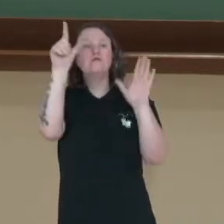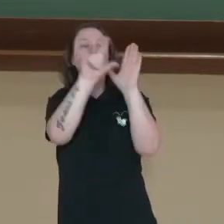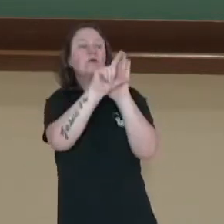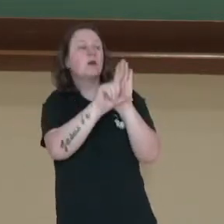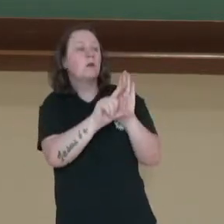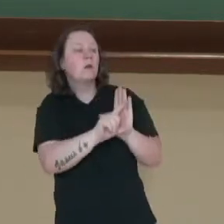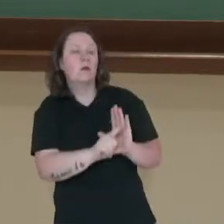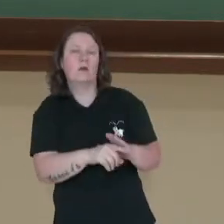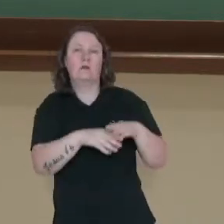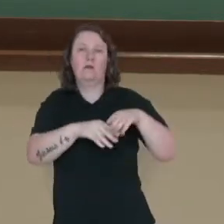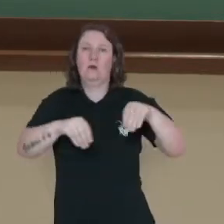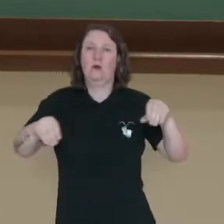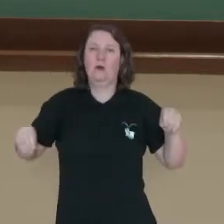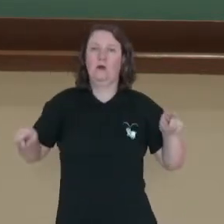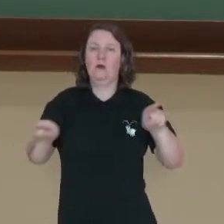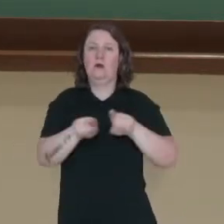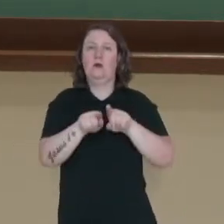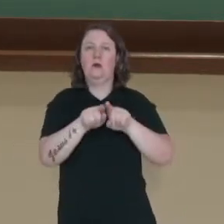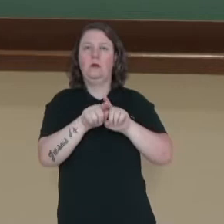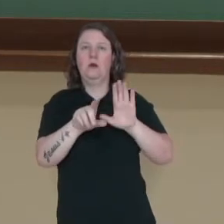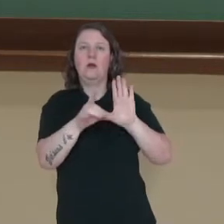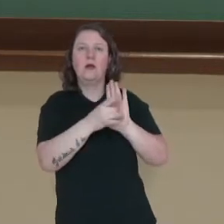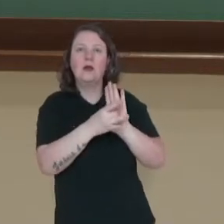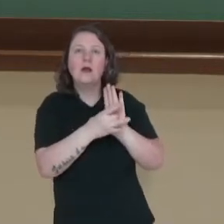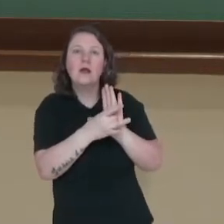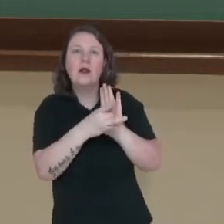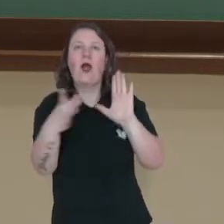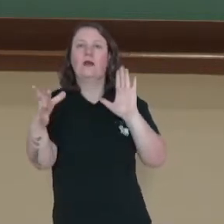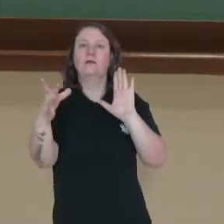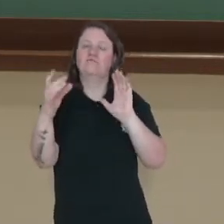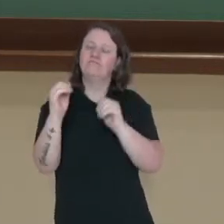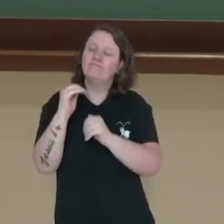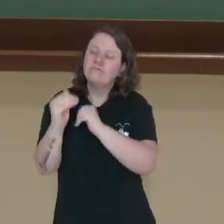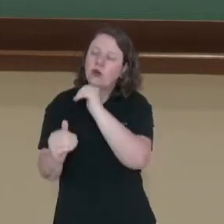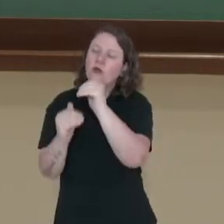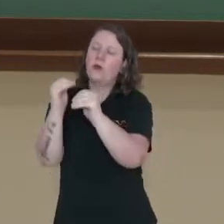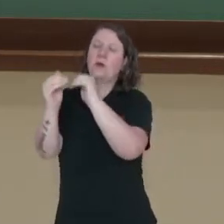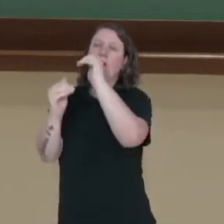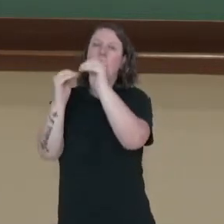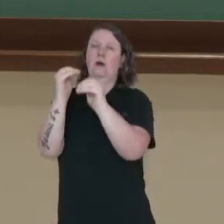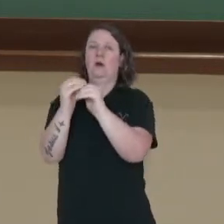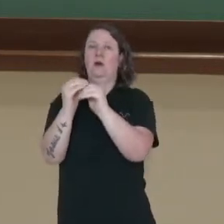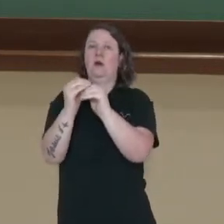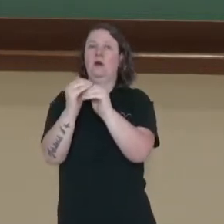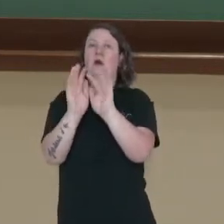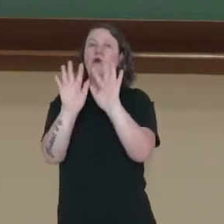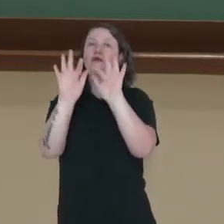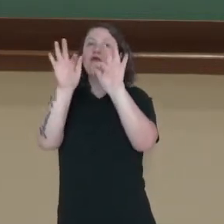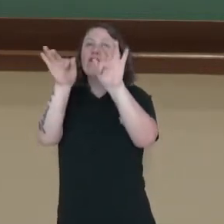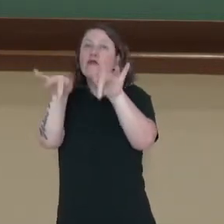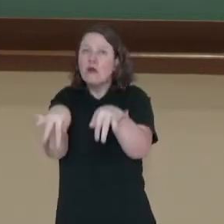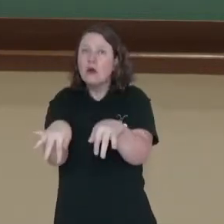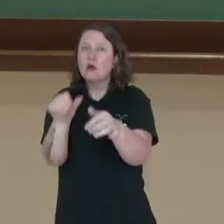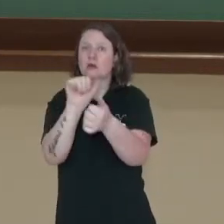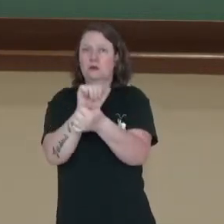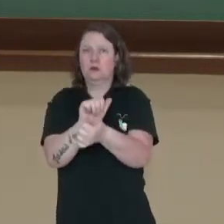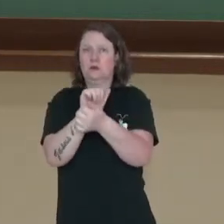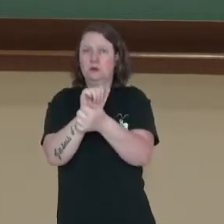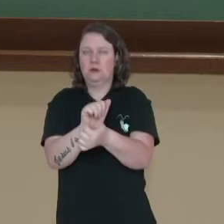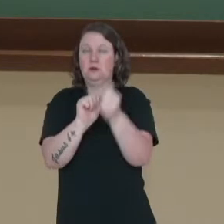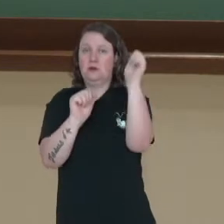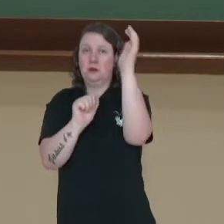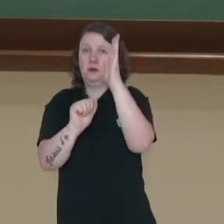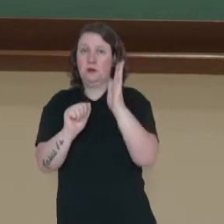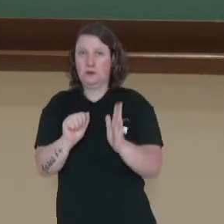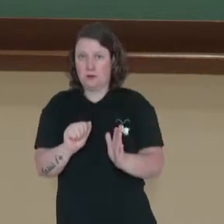as leis abolicionistas, né? Esse processo que vai culminar com o fim da escravidão no Brasil, já